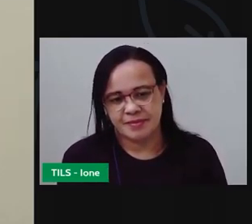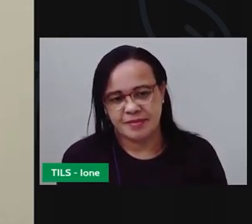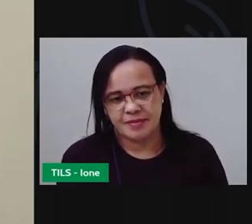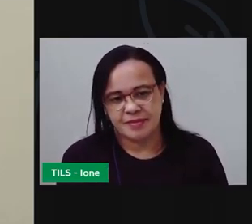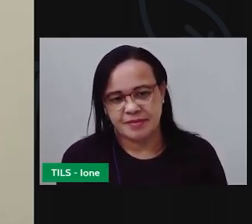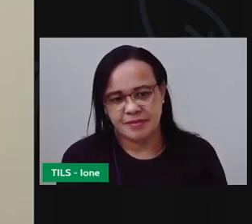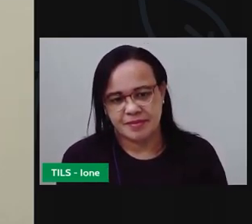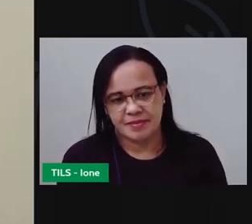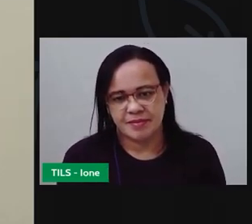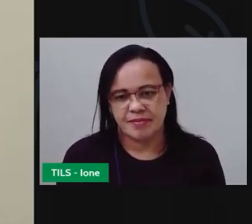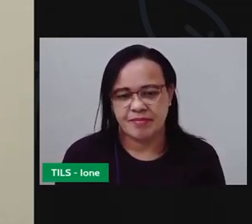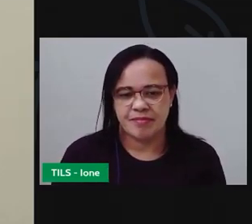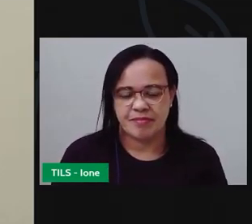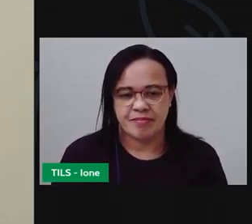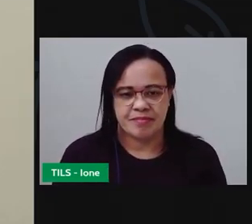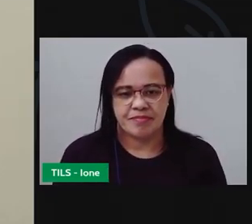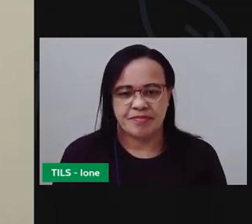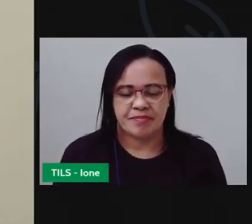Vou tirar aqui a tampa,